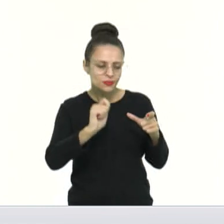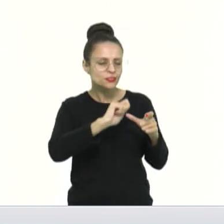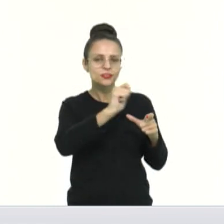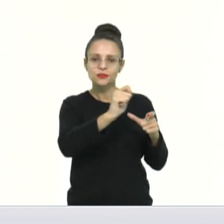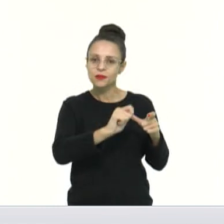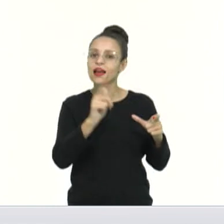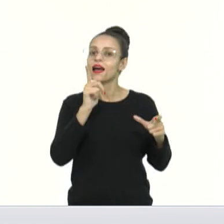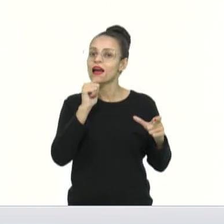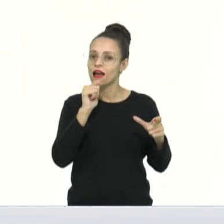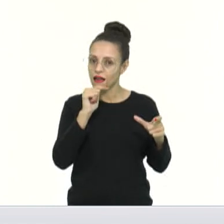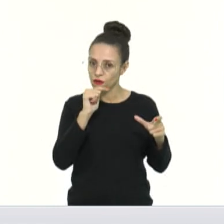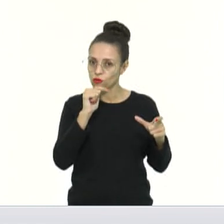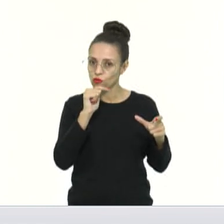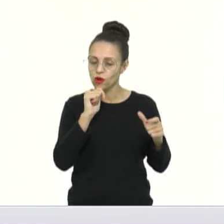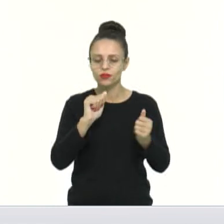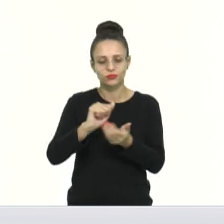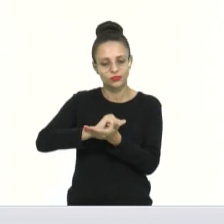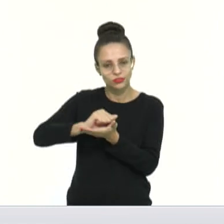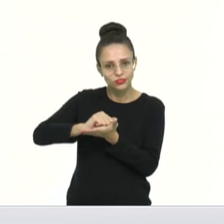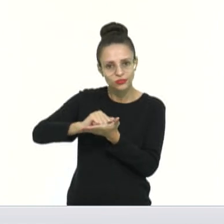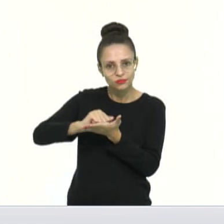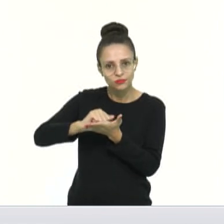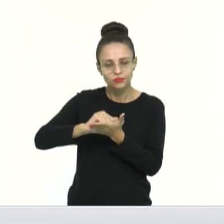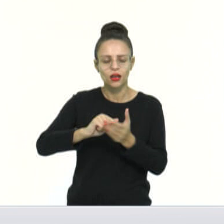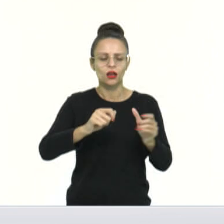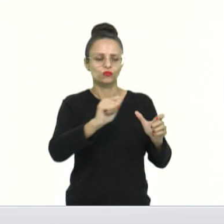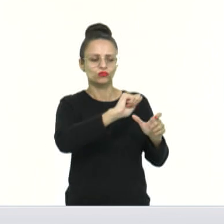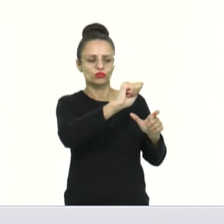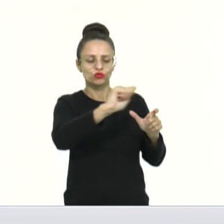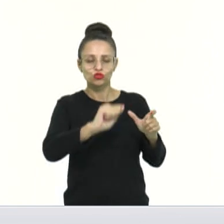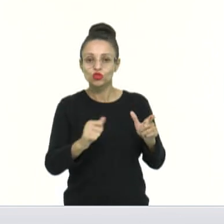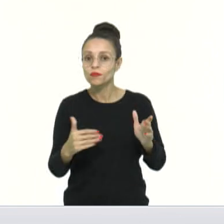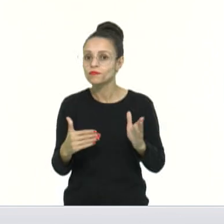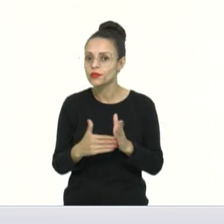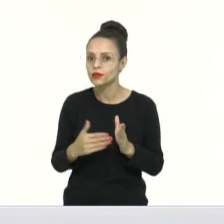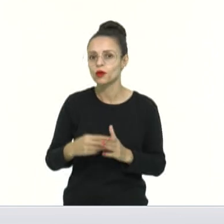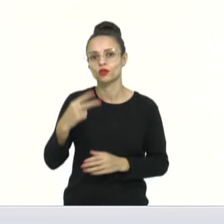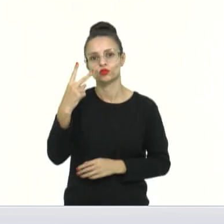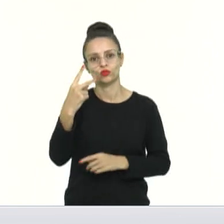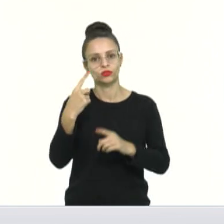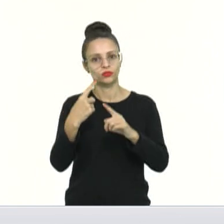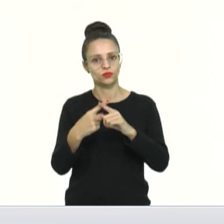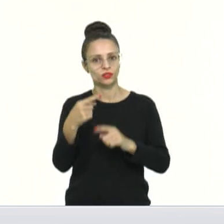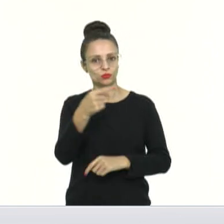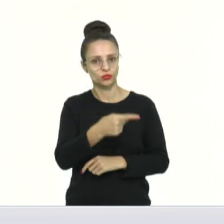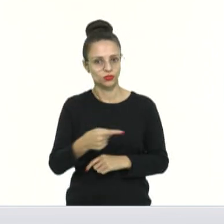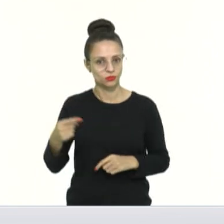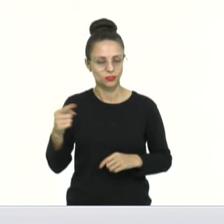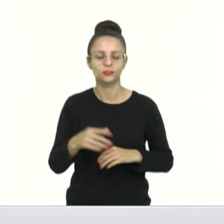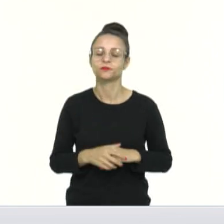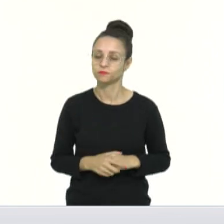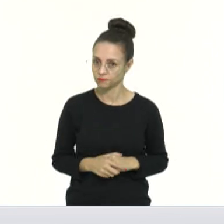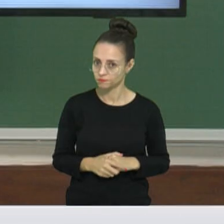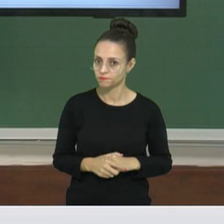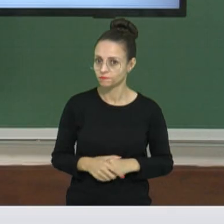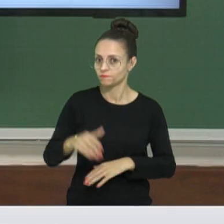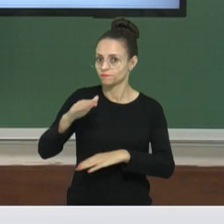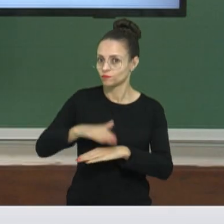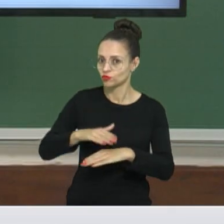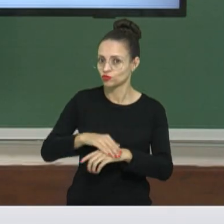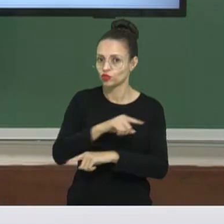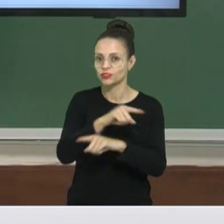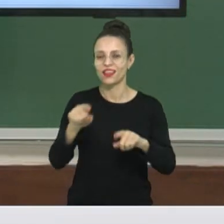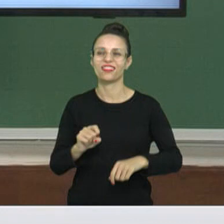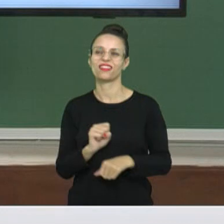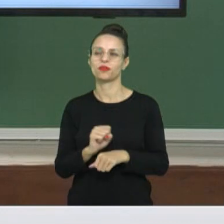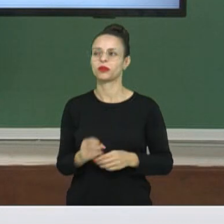lavados com água e sabão, no mínimo 2 vezes por semana. Tarefinha para você, não